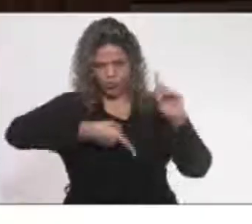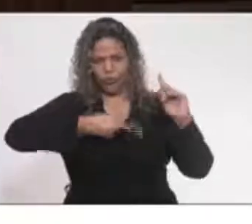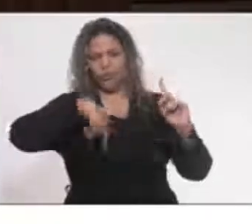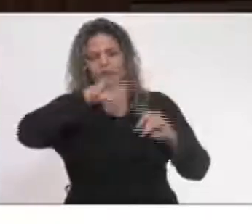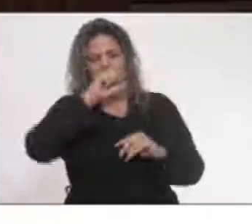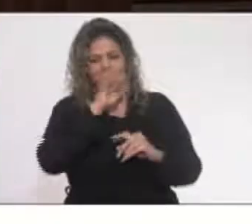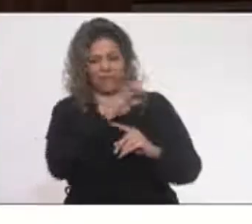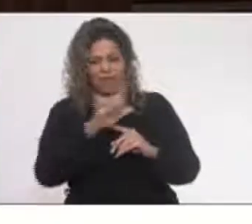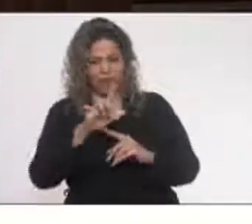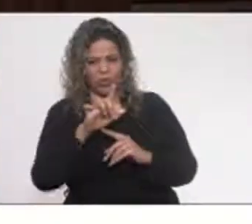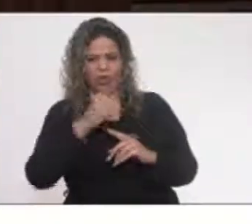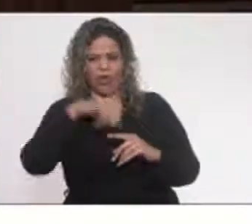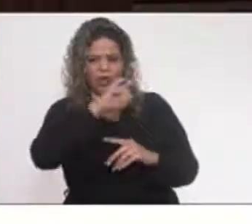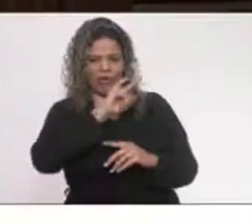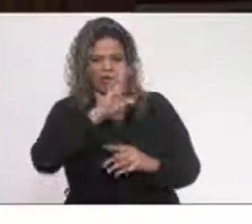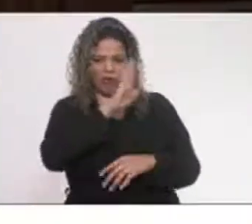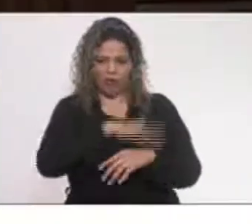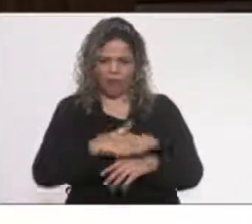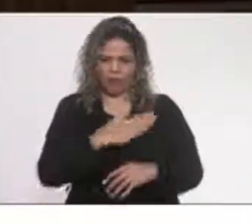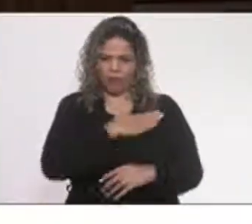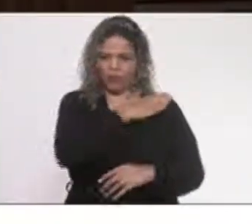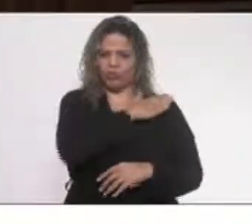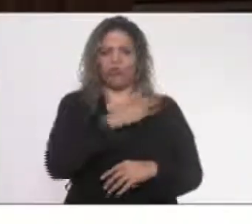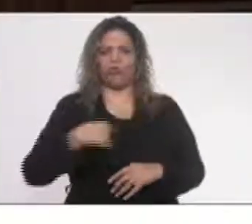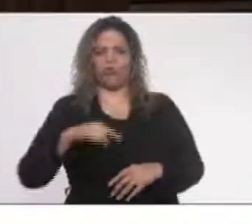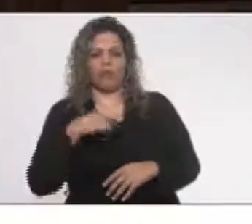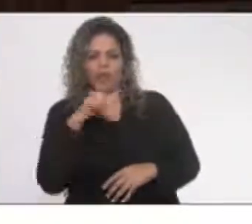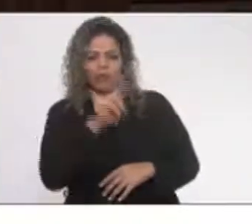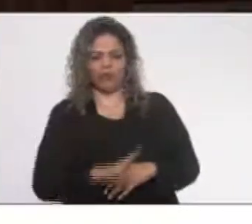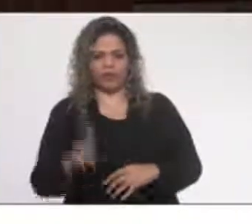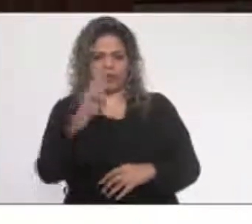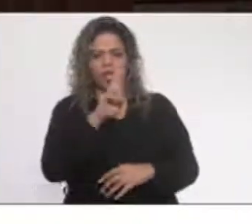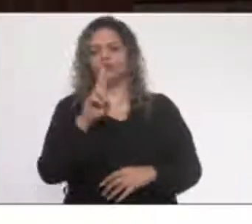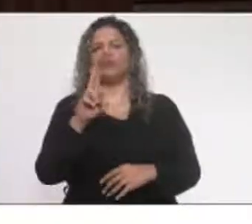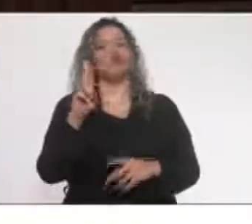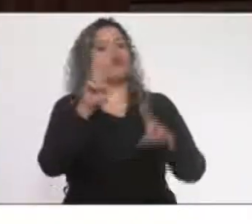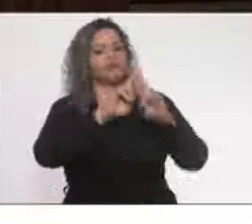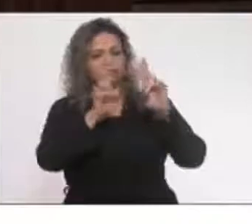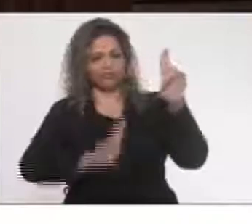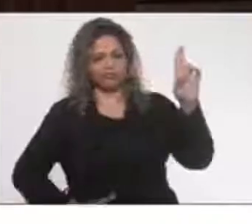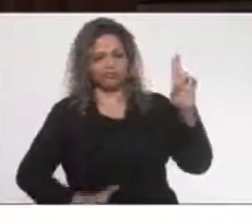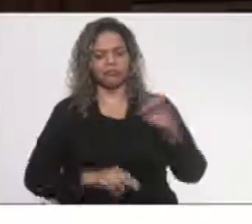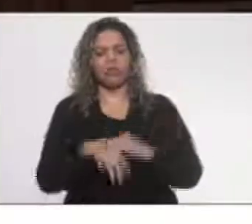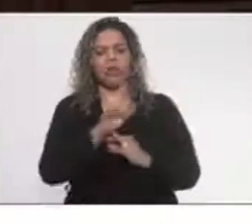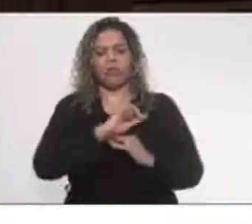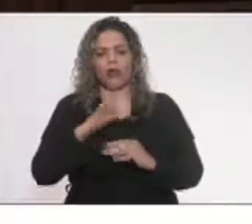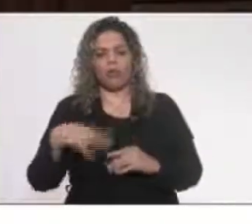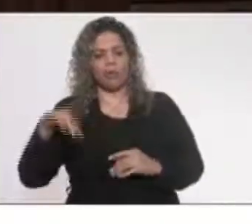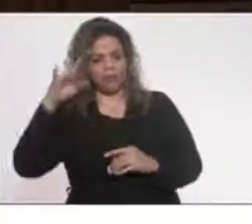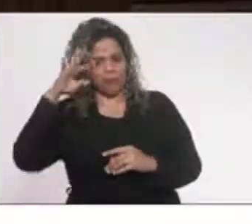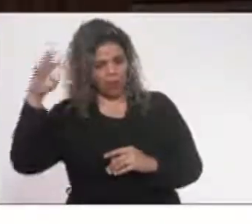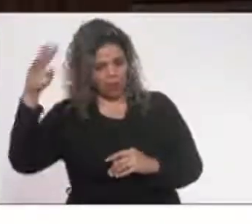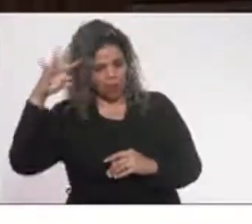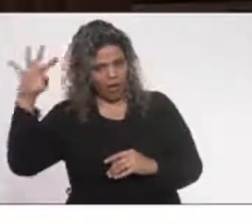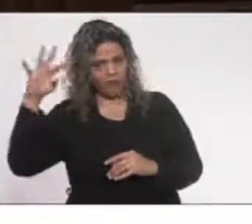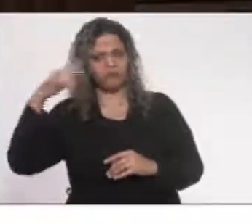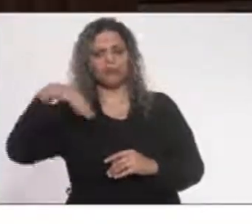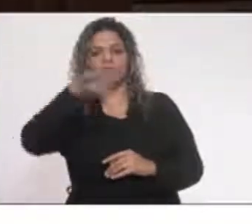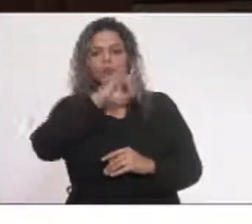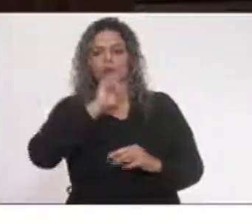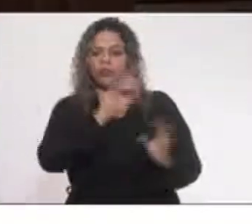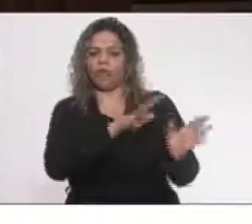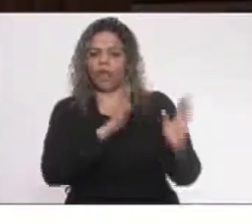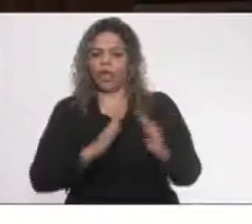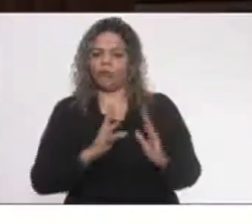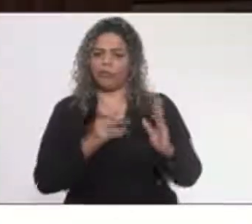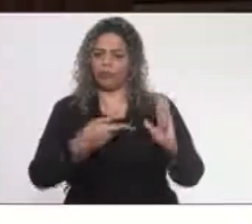que é patrono do Diretório Central dos Estudantes da minha universidade, a Universidade Federal Fluminense, cuja memória, ao lado da memória